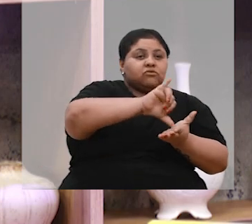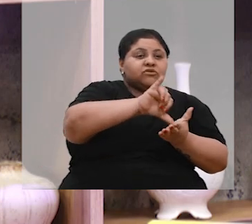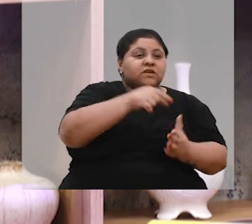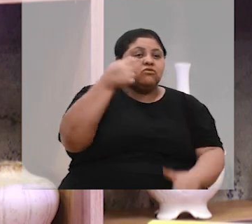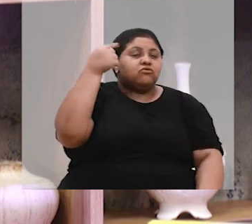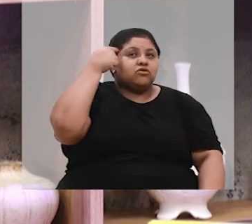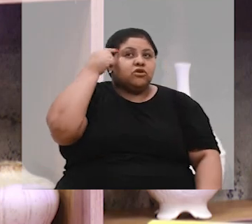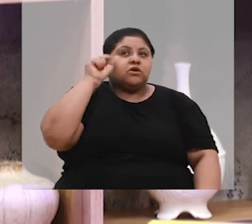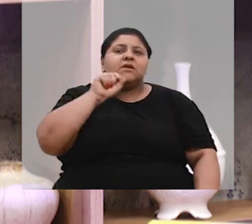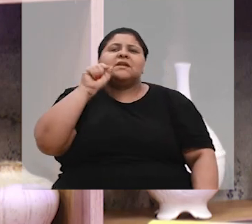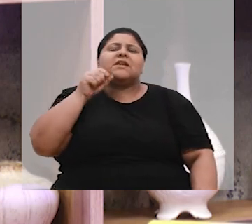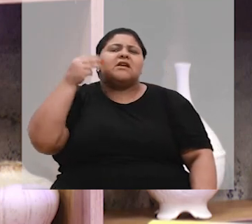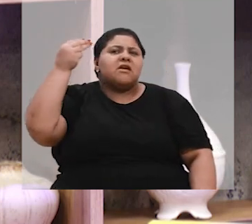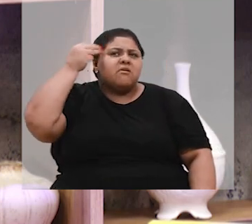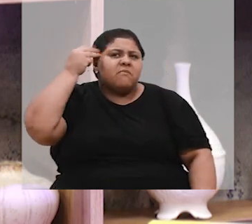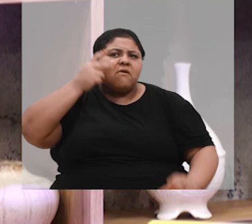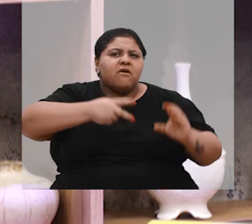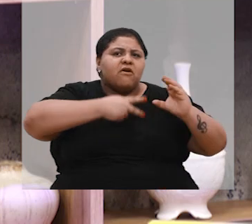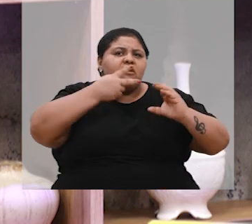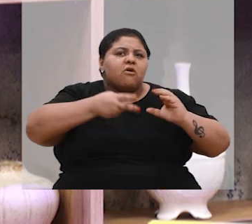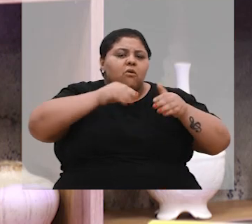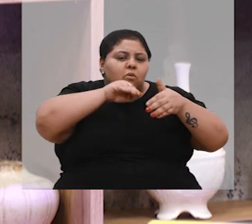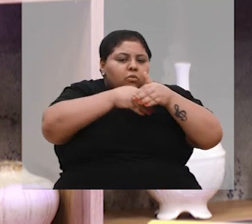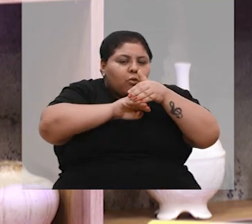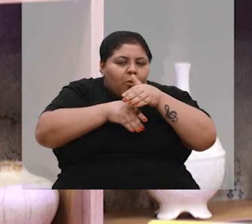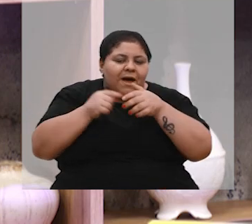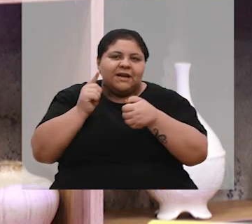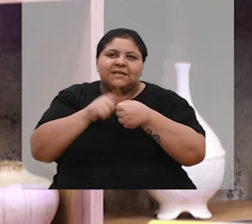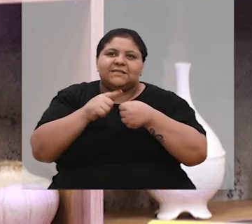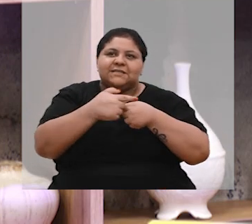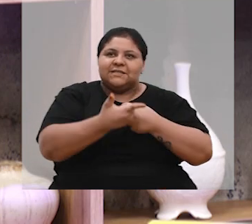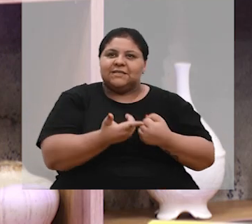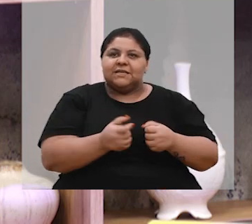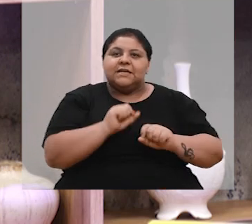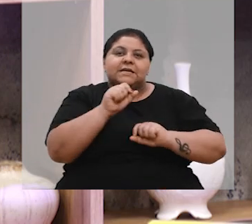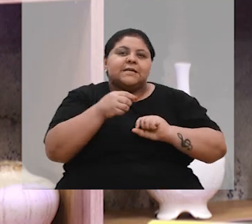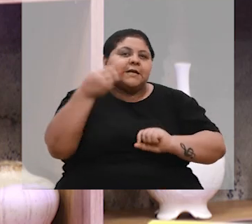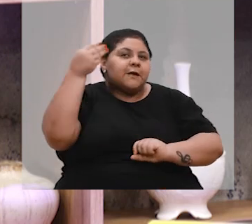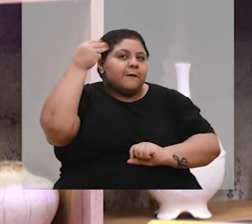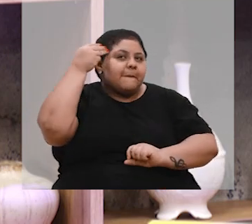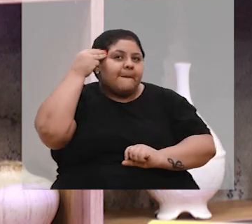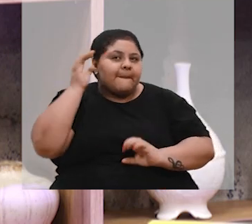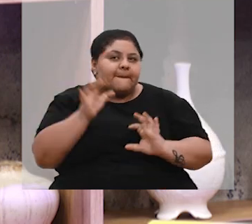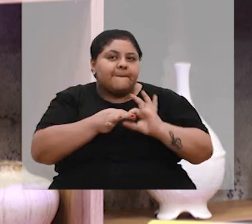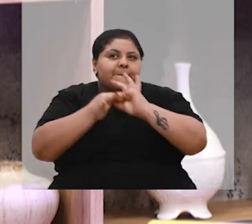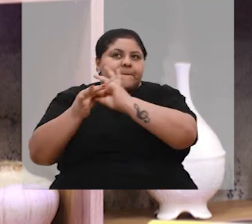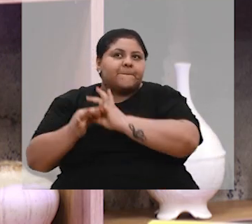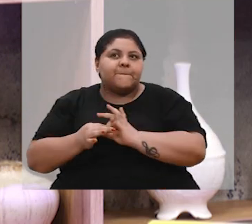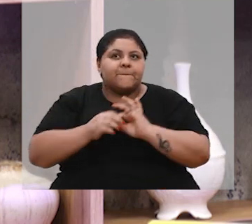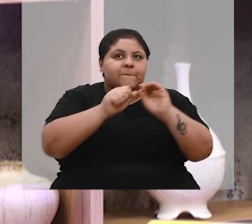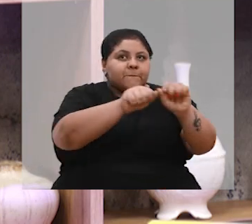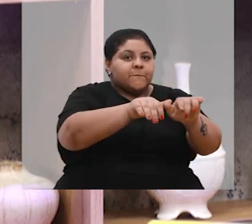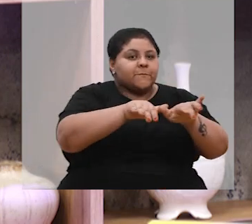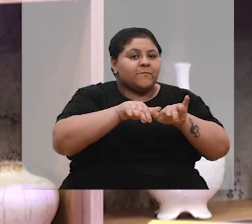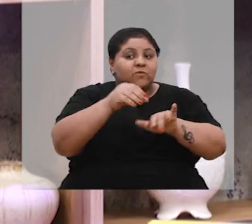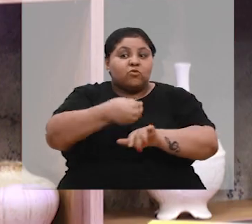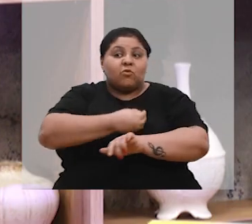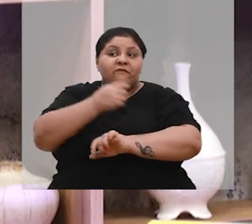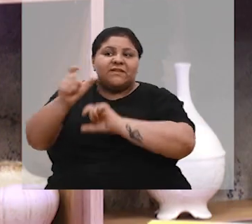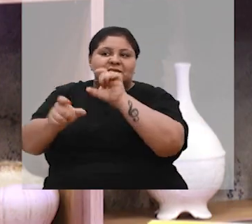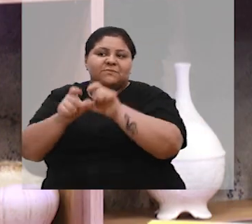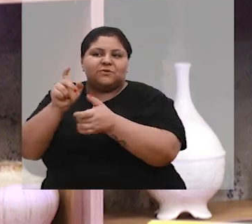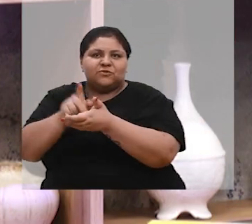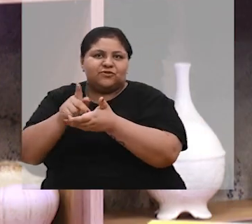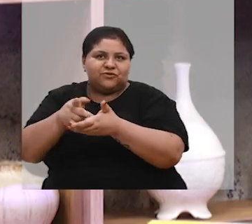Centro de Memória, que memórias que a Câmara de Vereadores guarda da cidade? Que memórias que a gente tem da ligação do parlamento com a vida